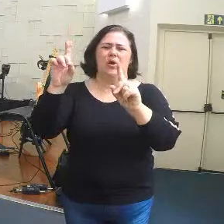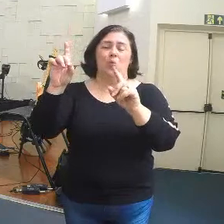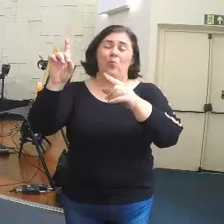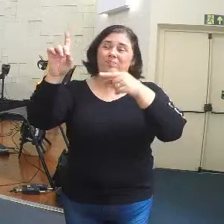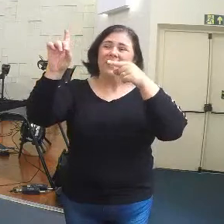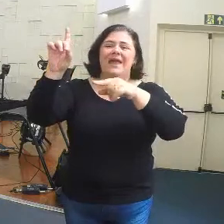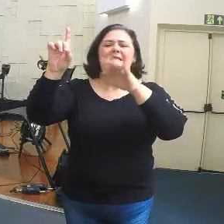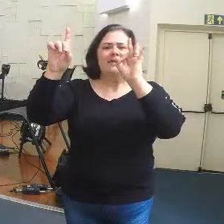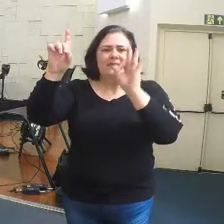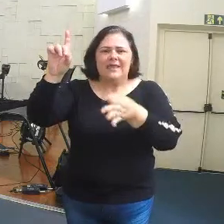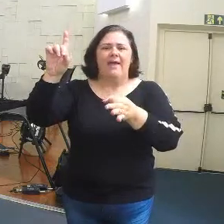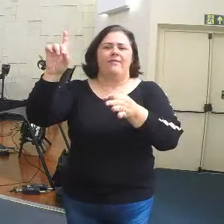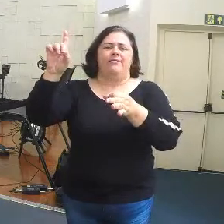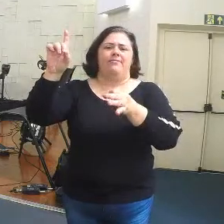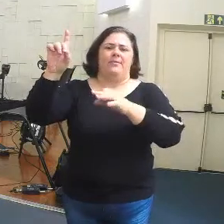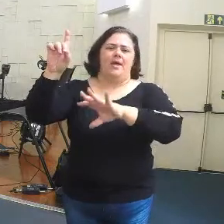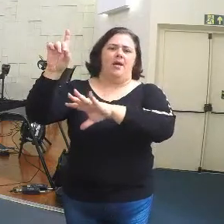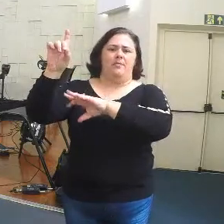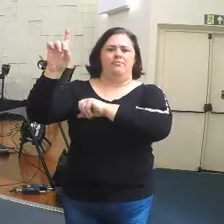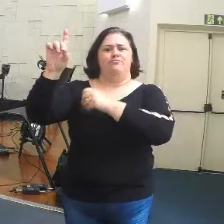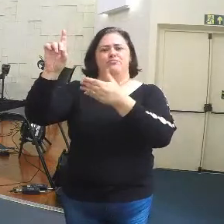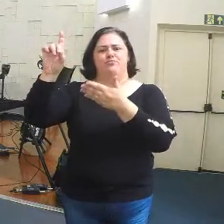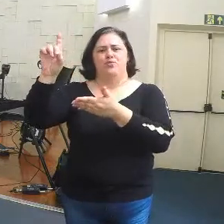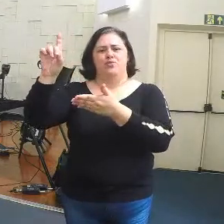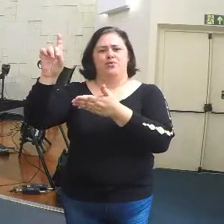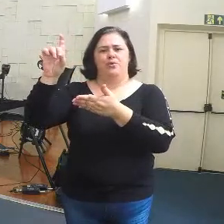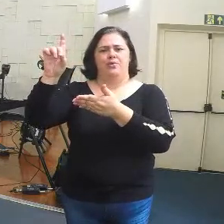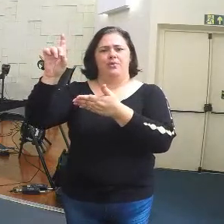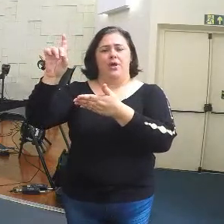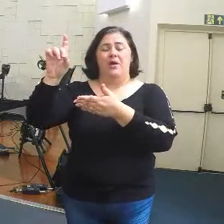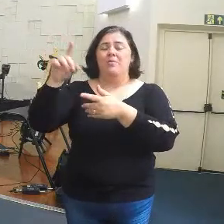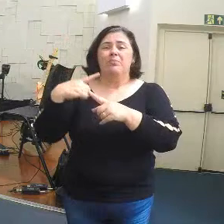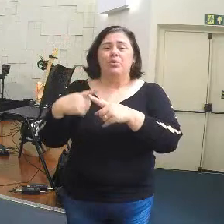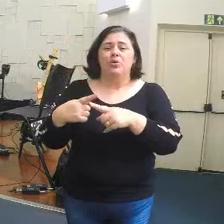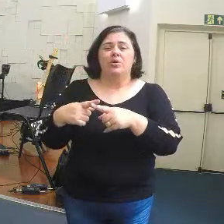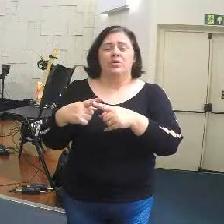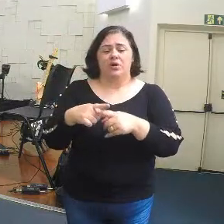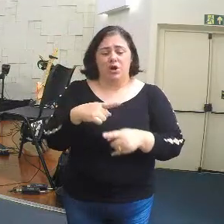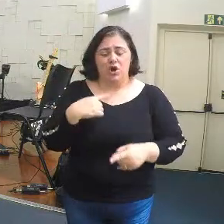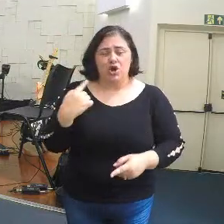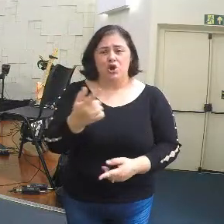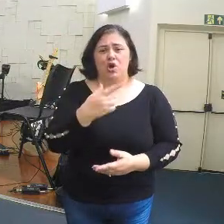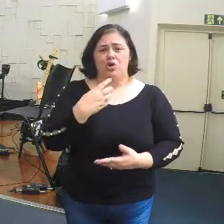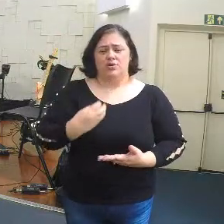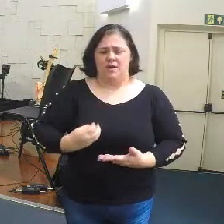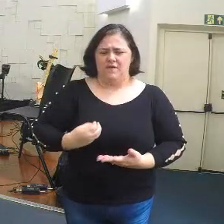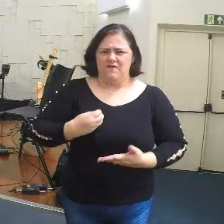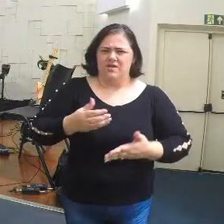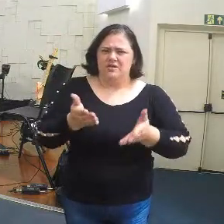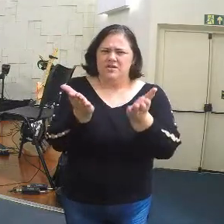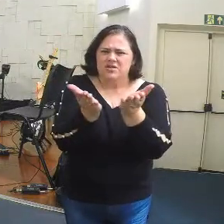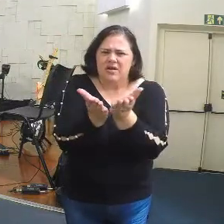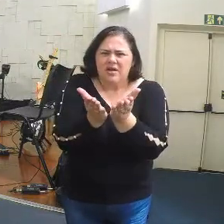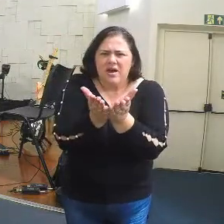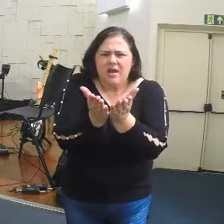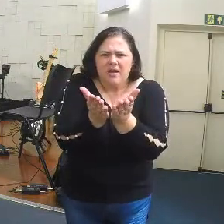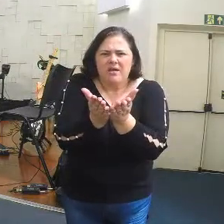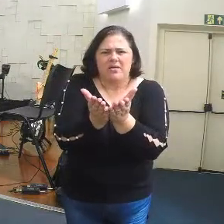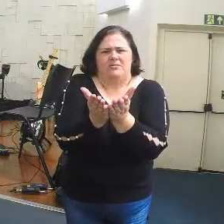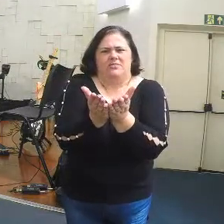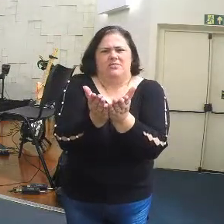daí que flui a nossa vida cristã, a